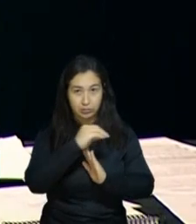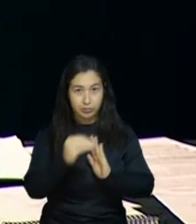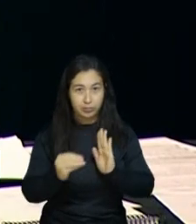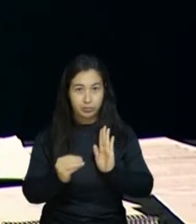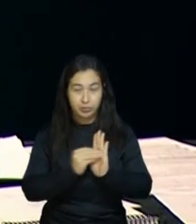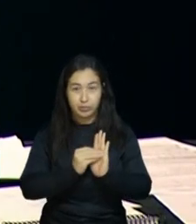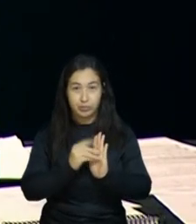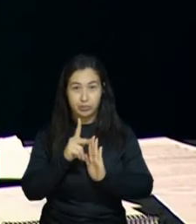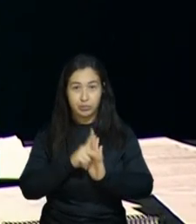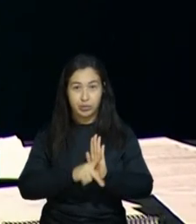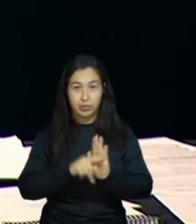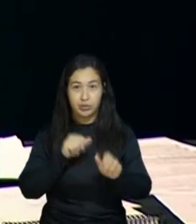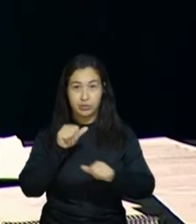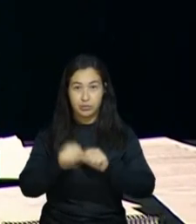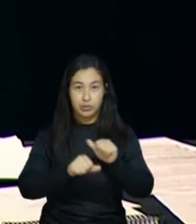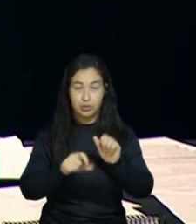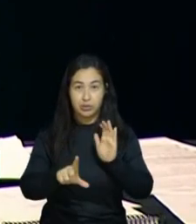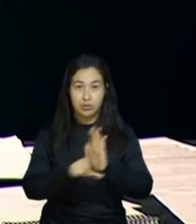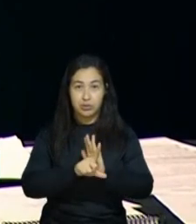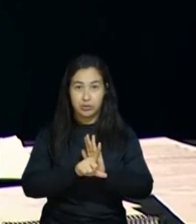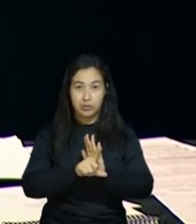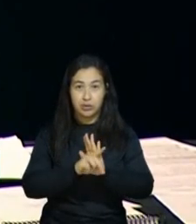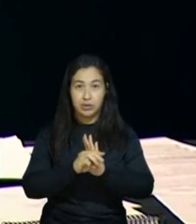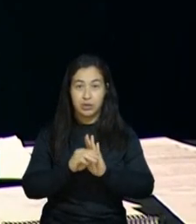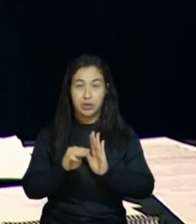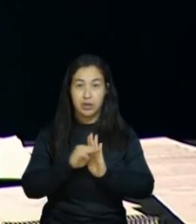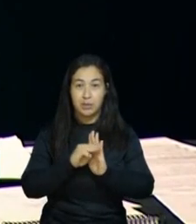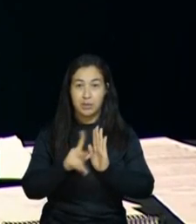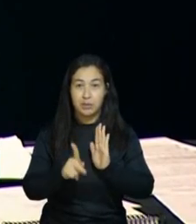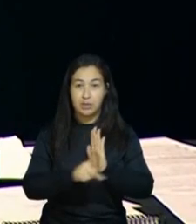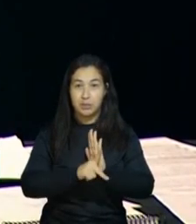projeto de conversão em lei de medida provisória PCL